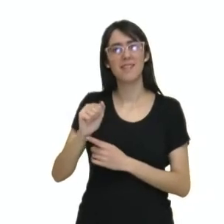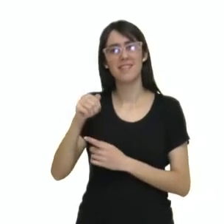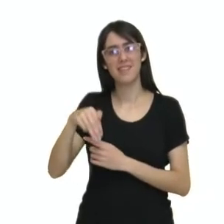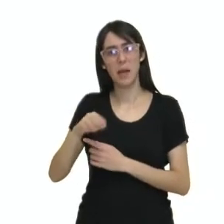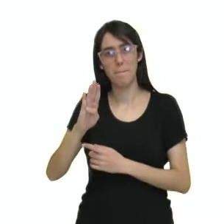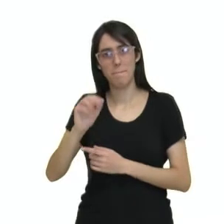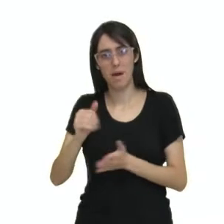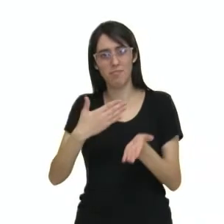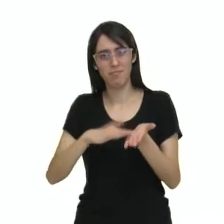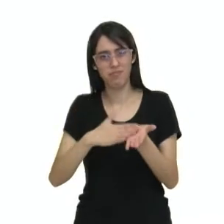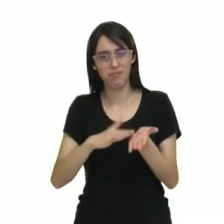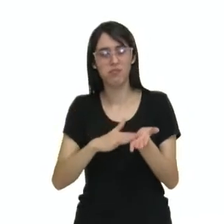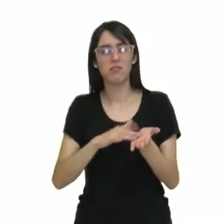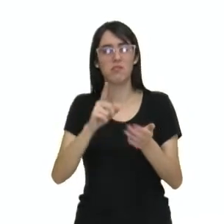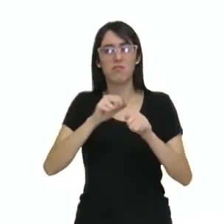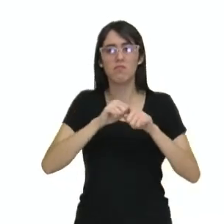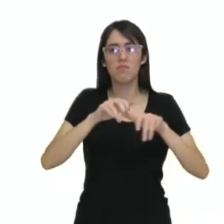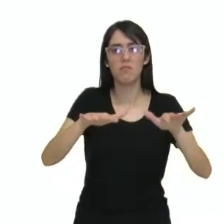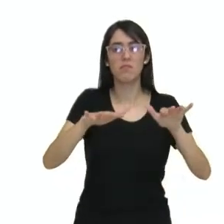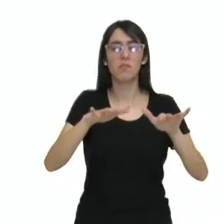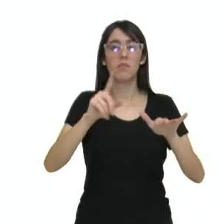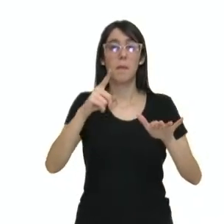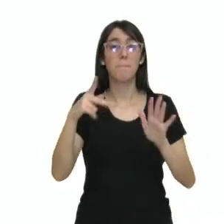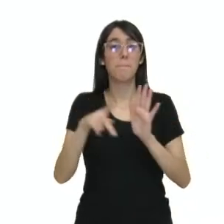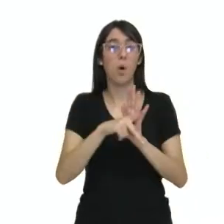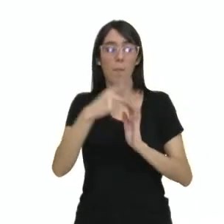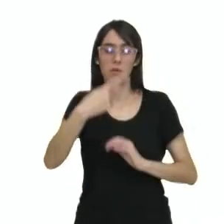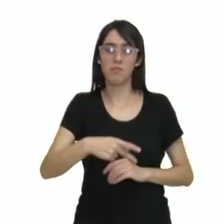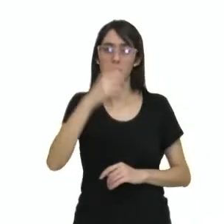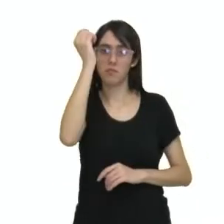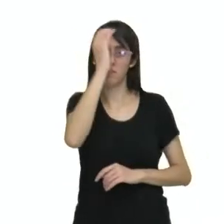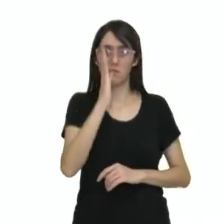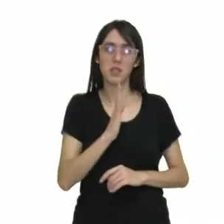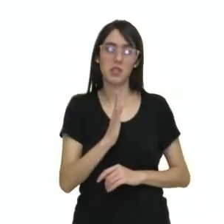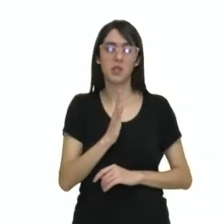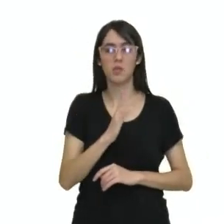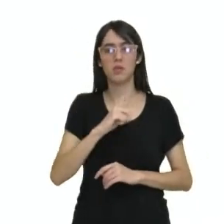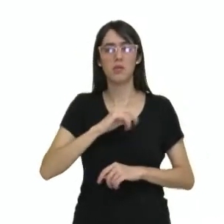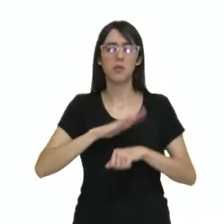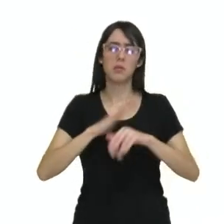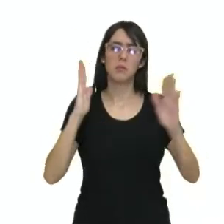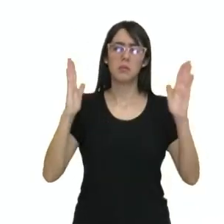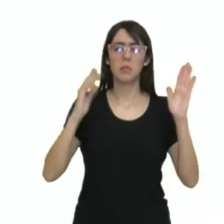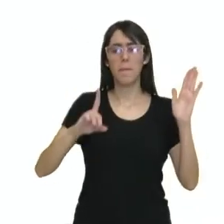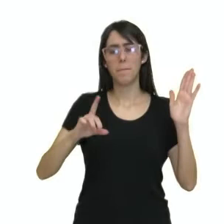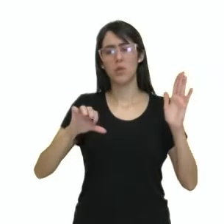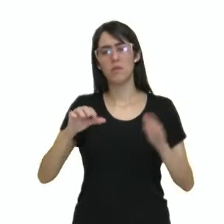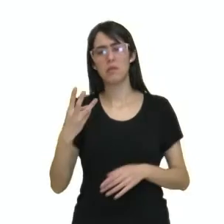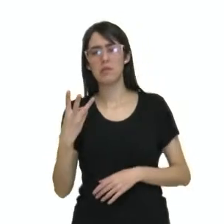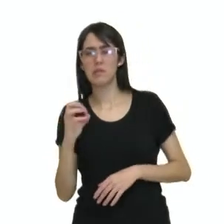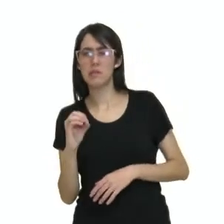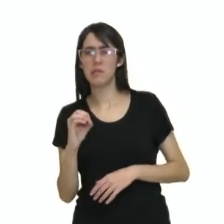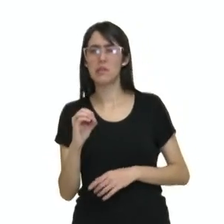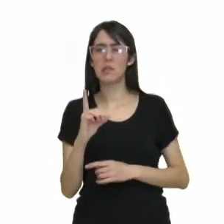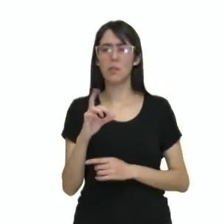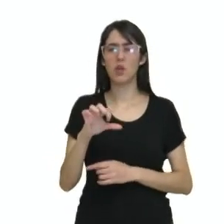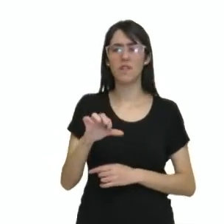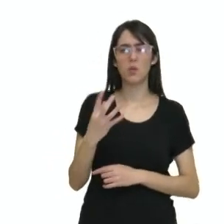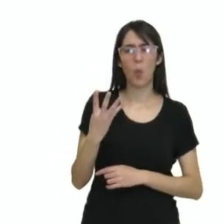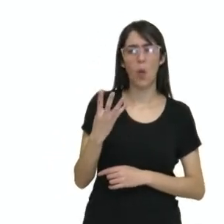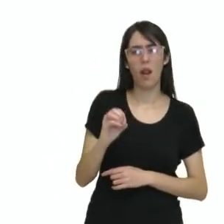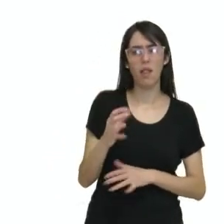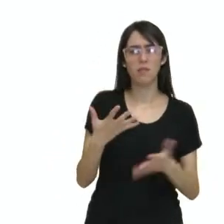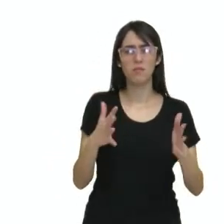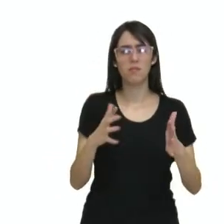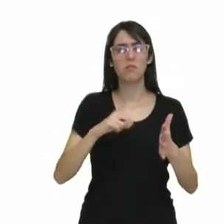período, colocada como uma música autêntica brasileira. Então vai ser neste período, lá na década de 30, década de 40, em que o